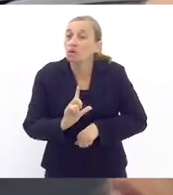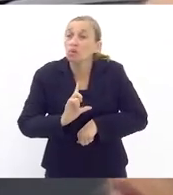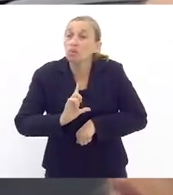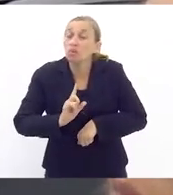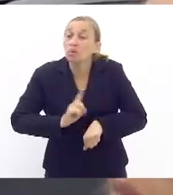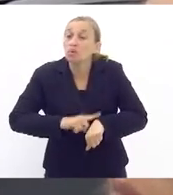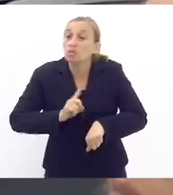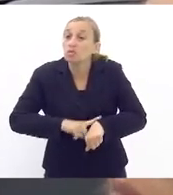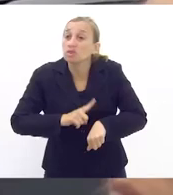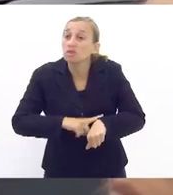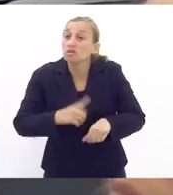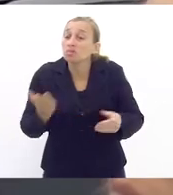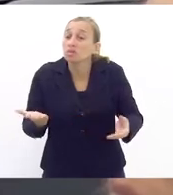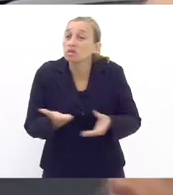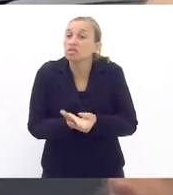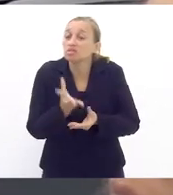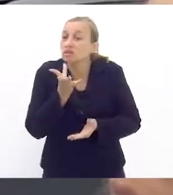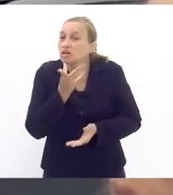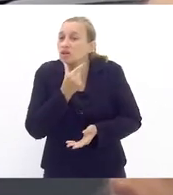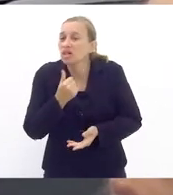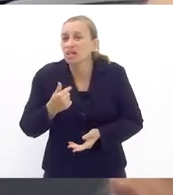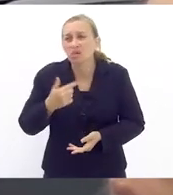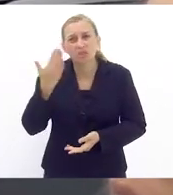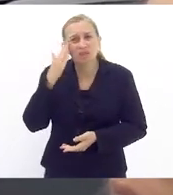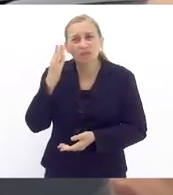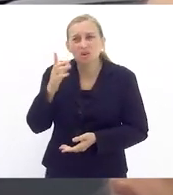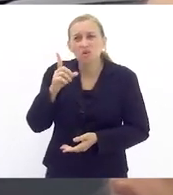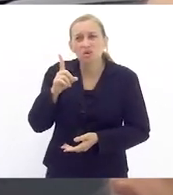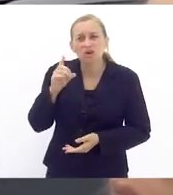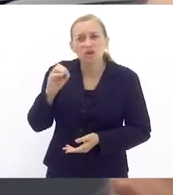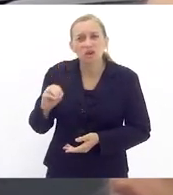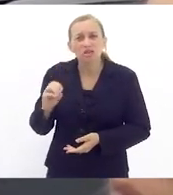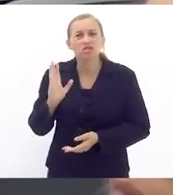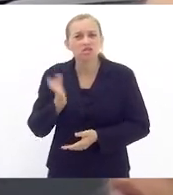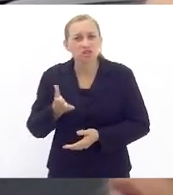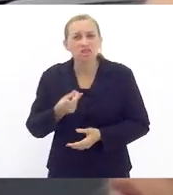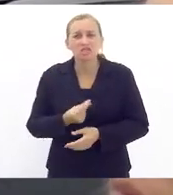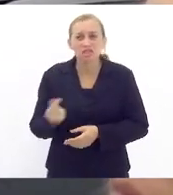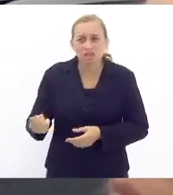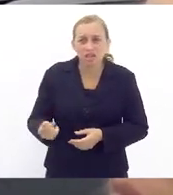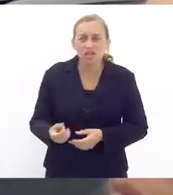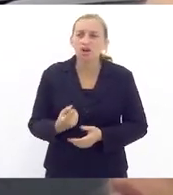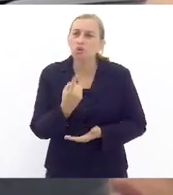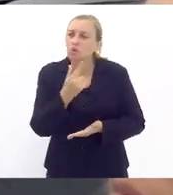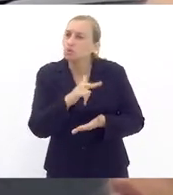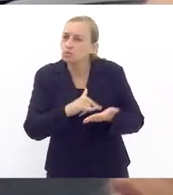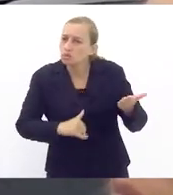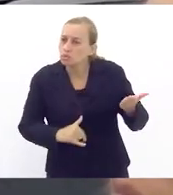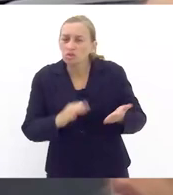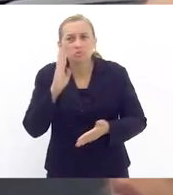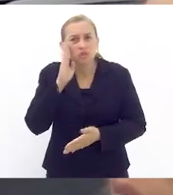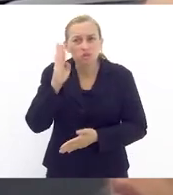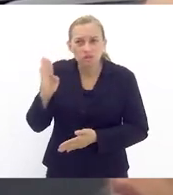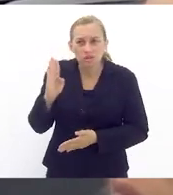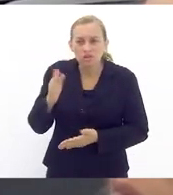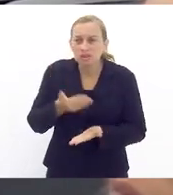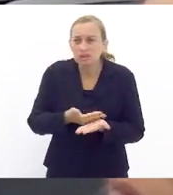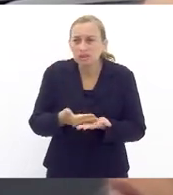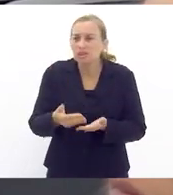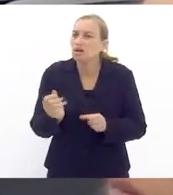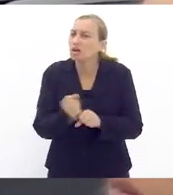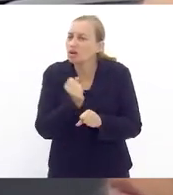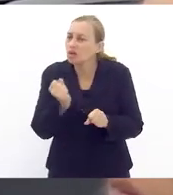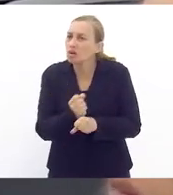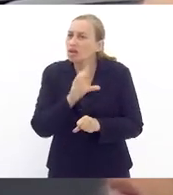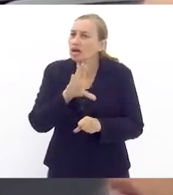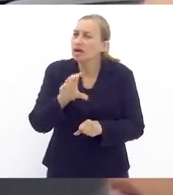que esses processos vão demorar Pelo que eu entendi o laudo já saiu que era um dos documentos necessários para iniciar a